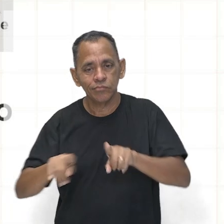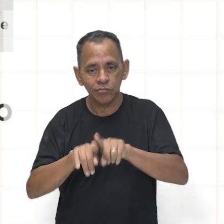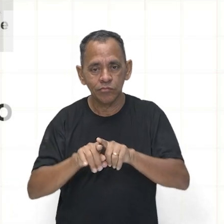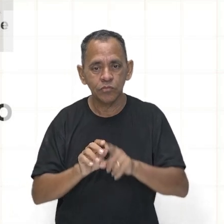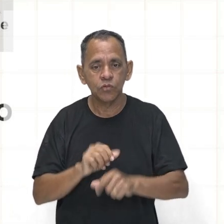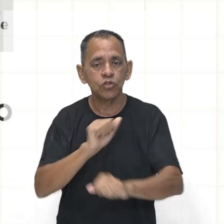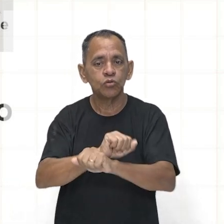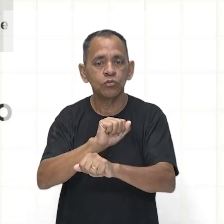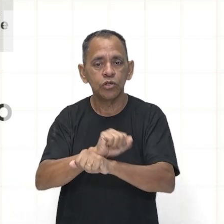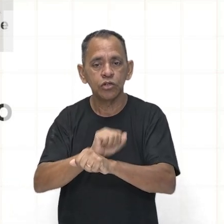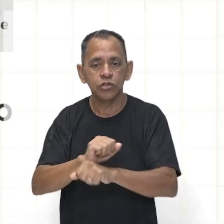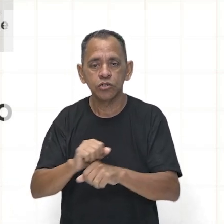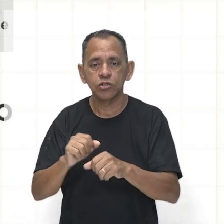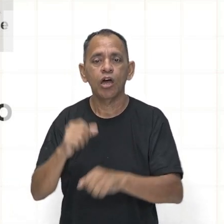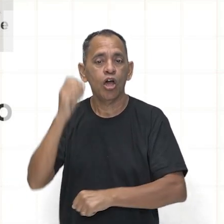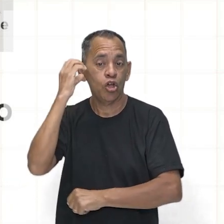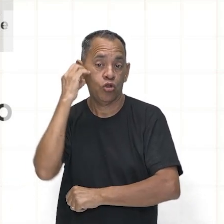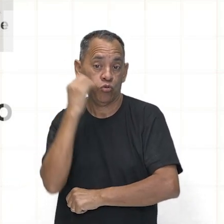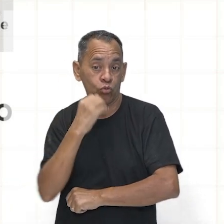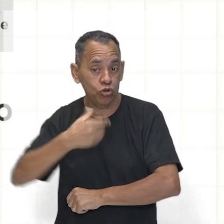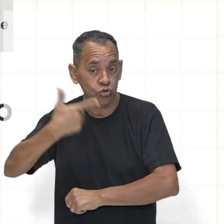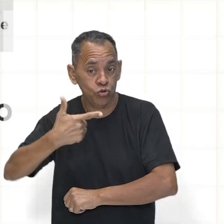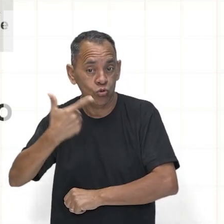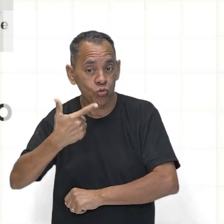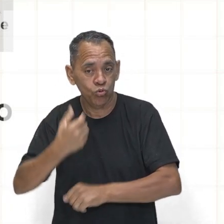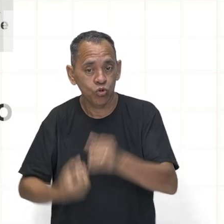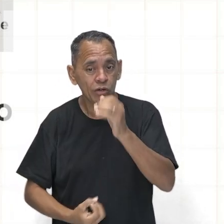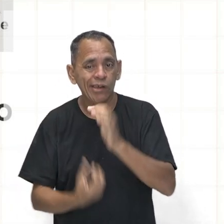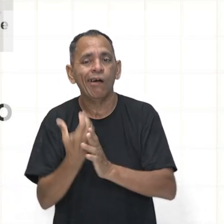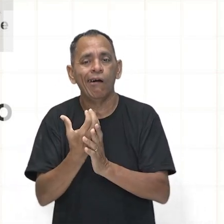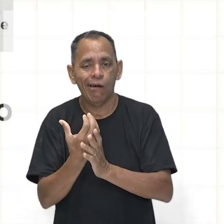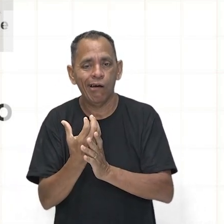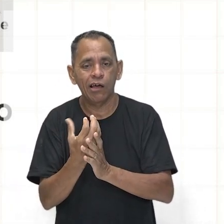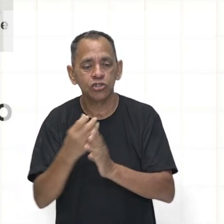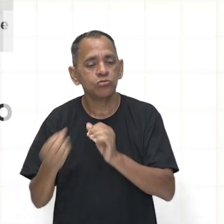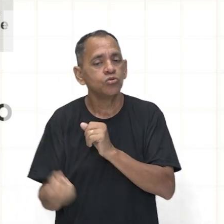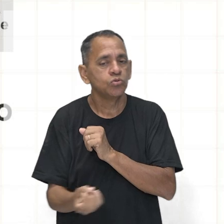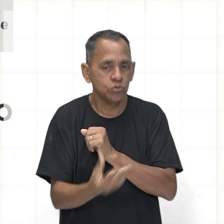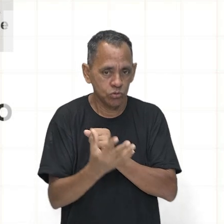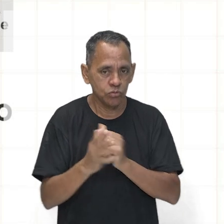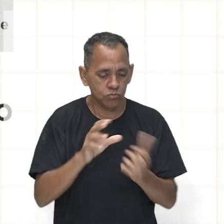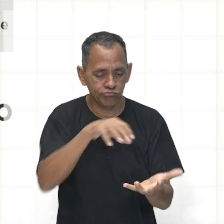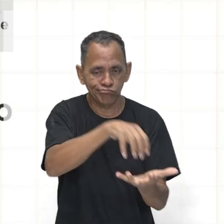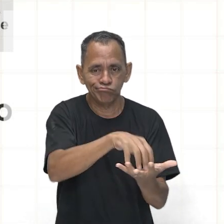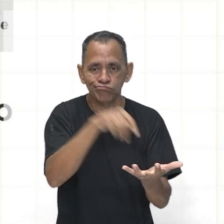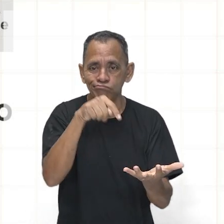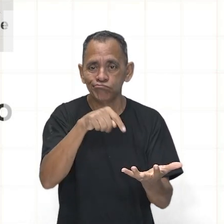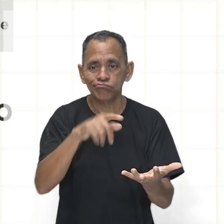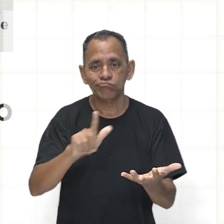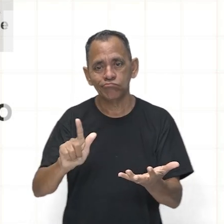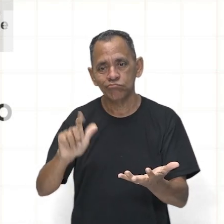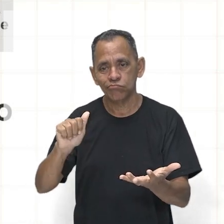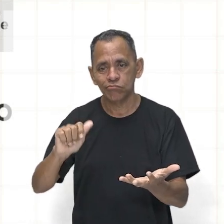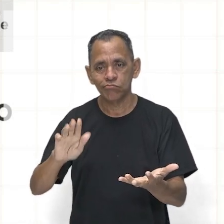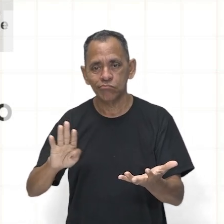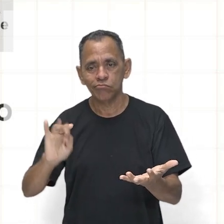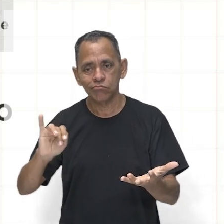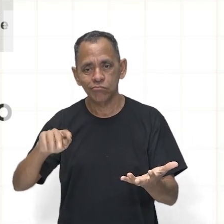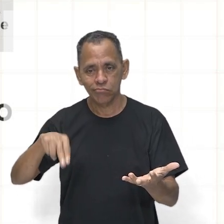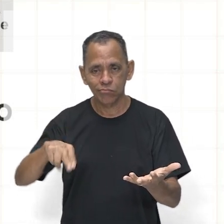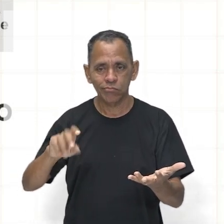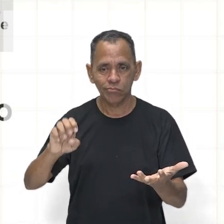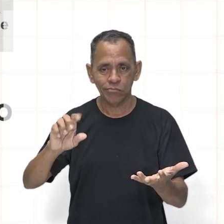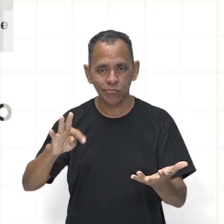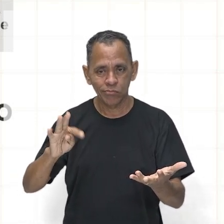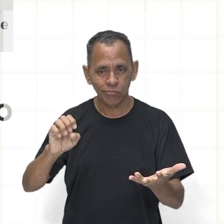Fonseca vai aguardar que Dom Pedro II formasse um novo gabinete, mas isso não vai ocorrer, fazendo com